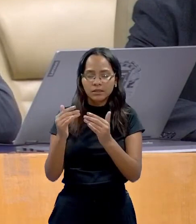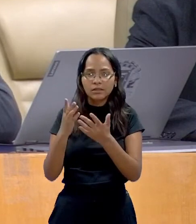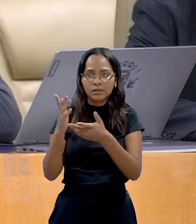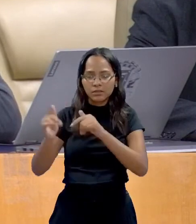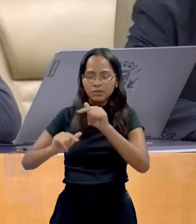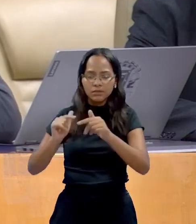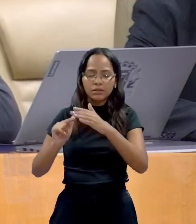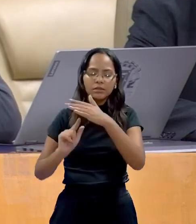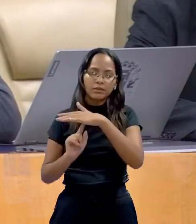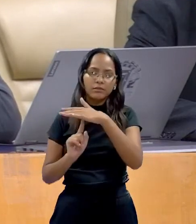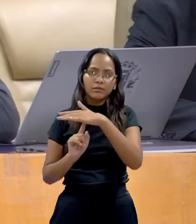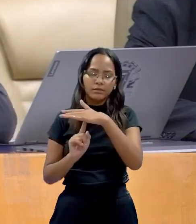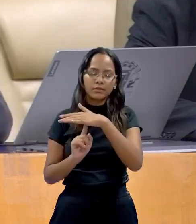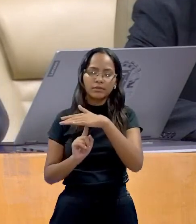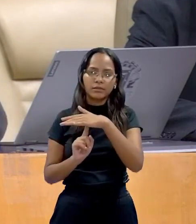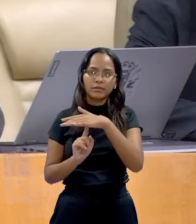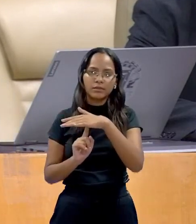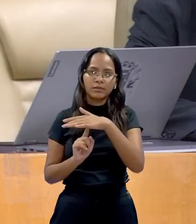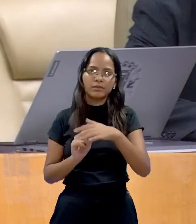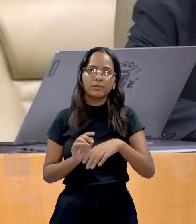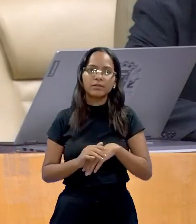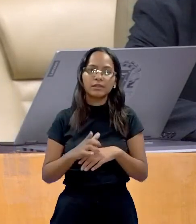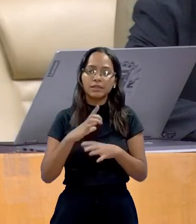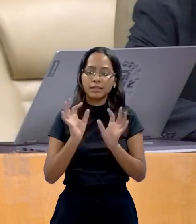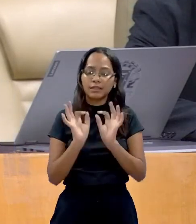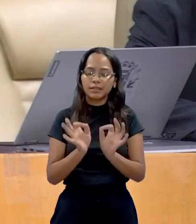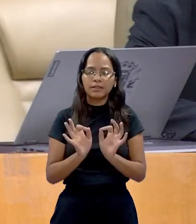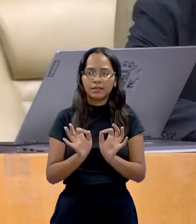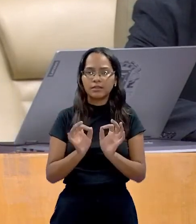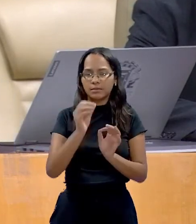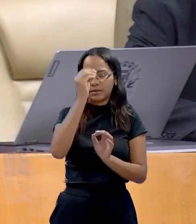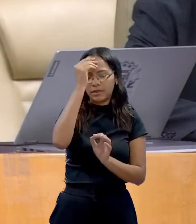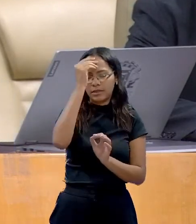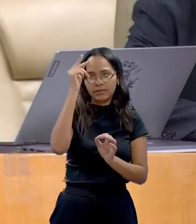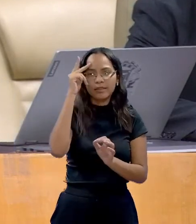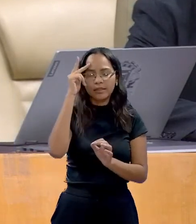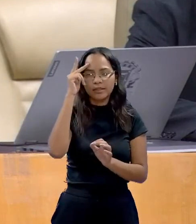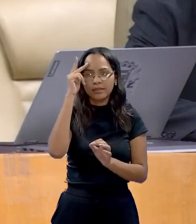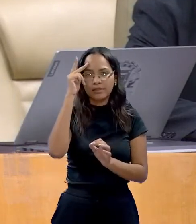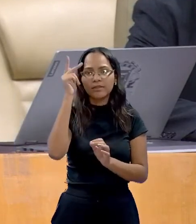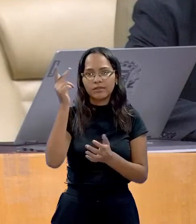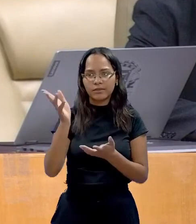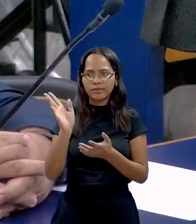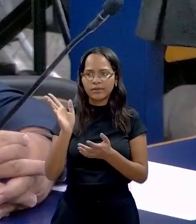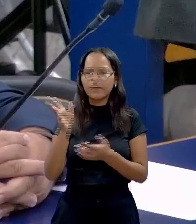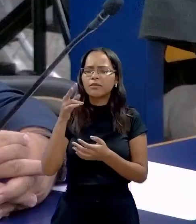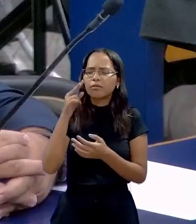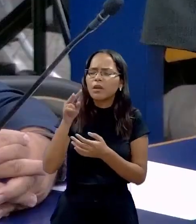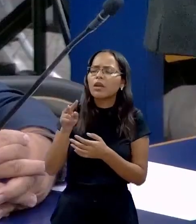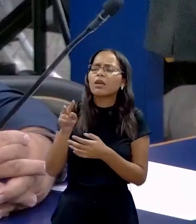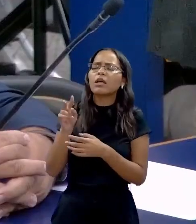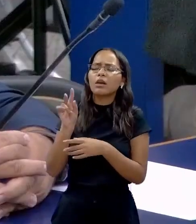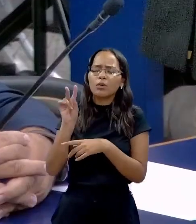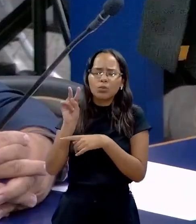através da sua associação. Eu tenho certeza que o prefeito Rogério Cruz terá um olhar sensível para resolver os problemas da Feira